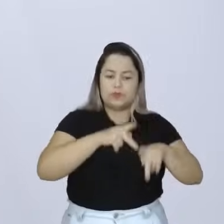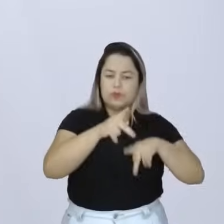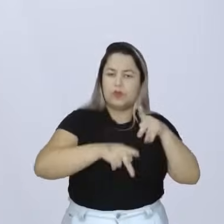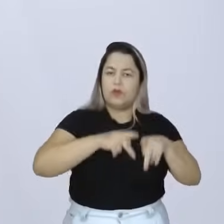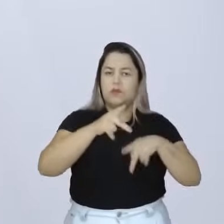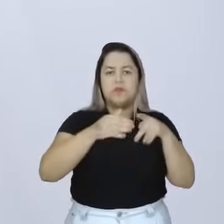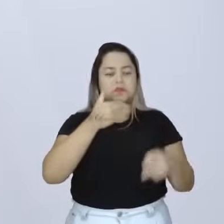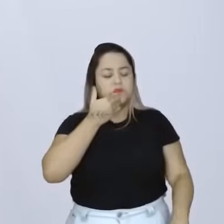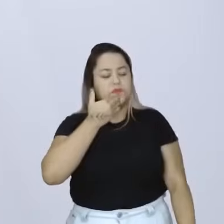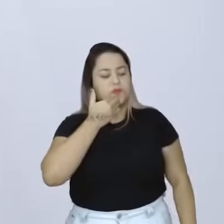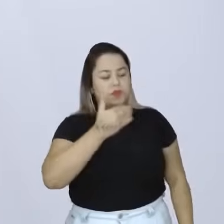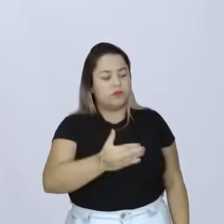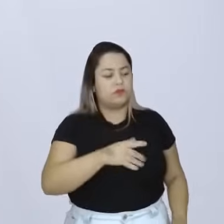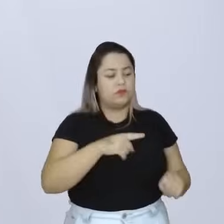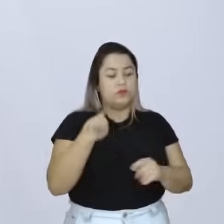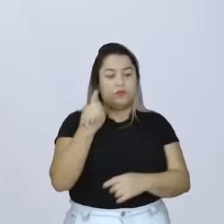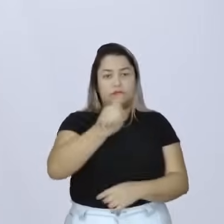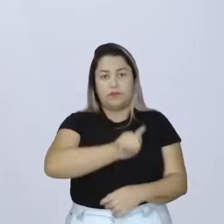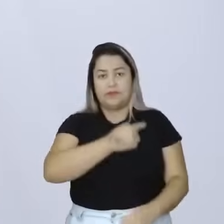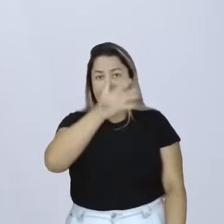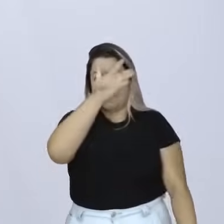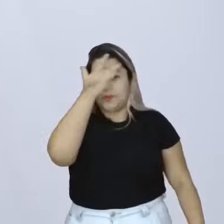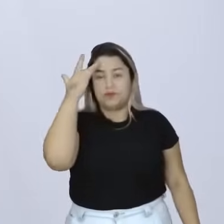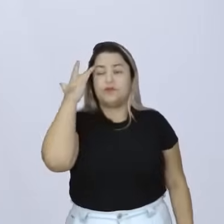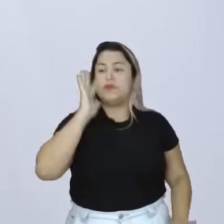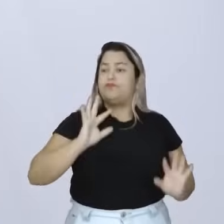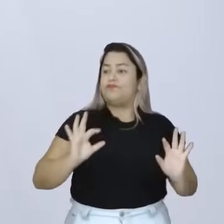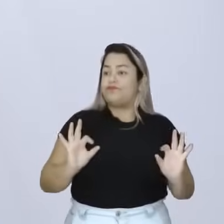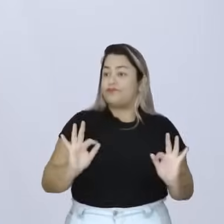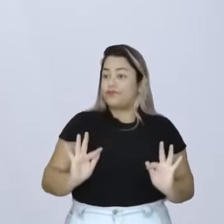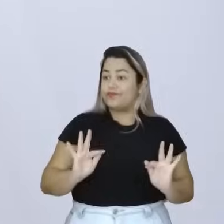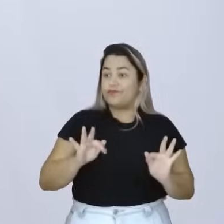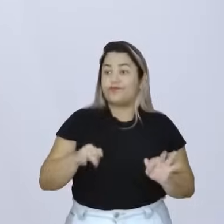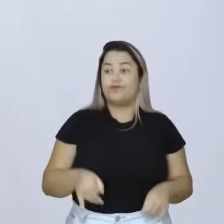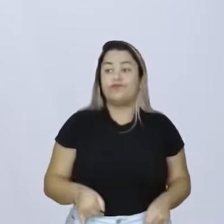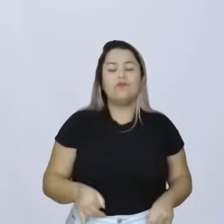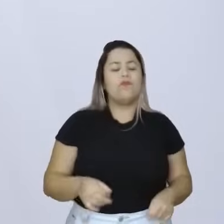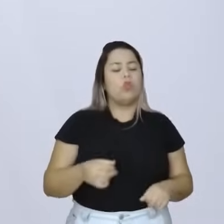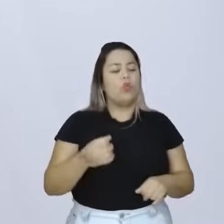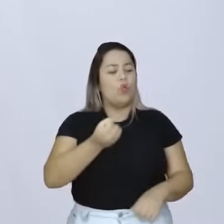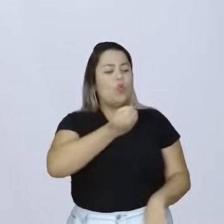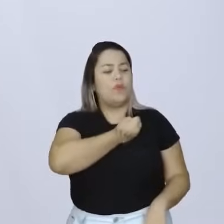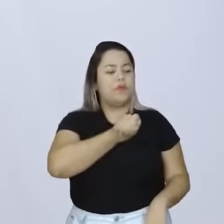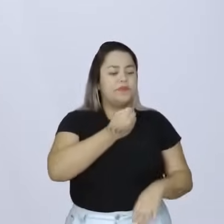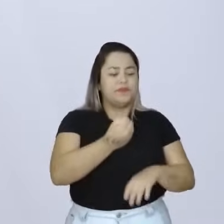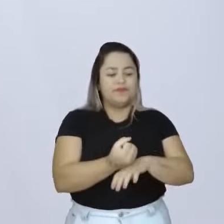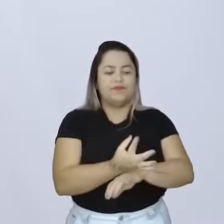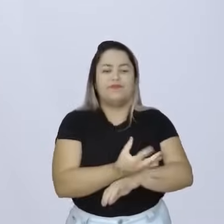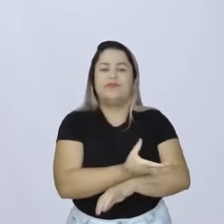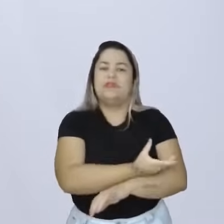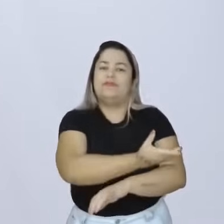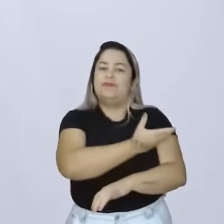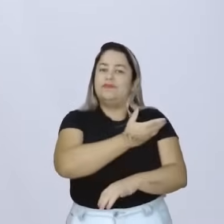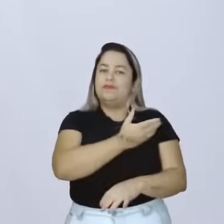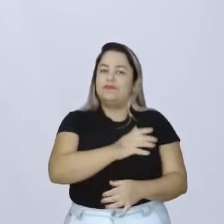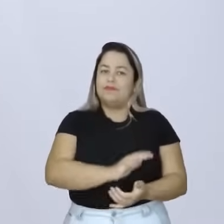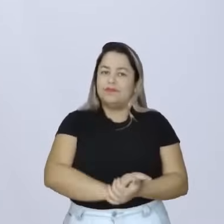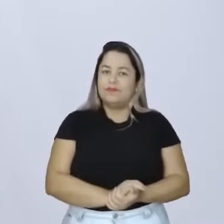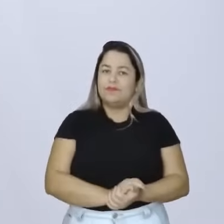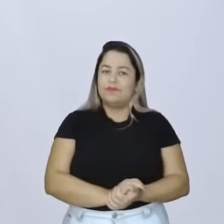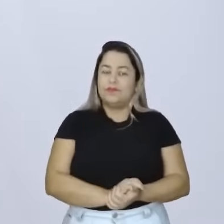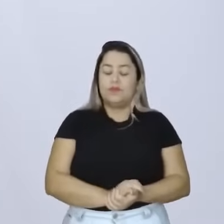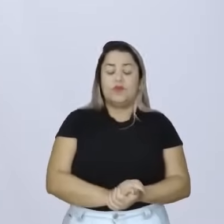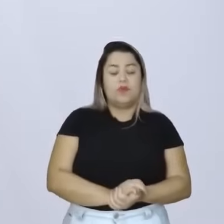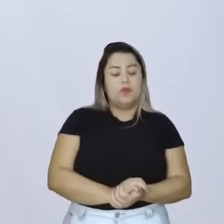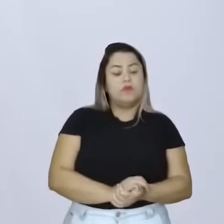as demandas da nossa gente. E queria finalizar com um número que me emocionou profundamente, que é um retrato desse